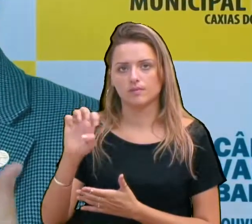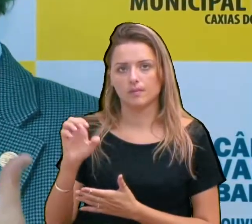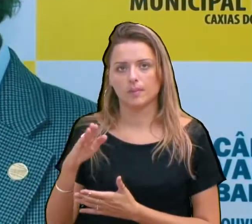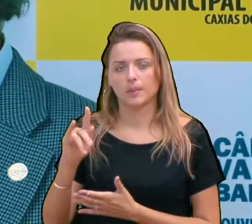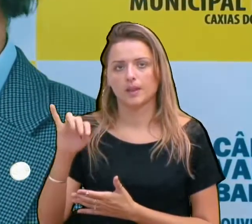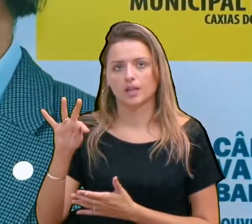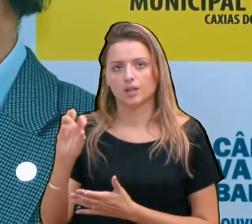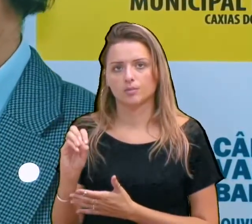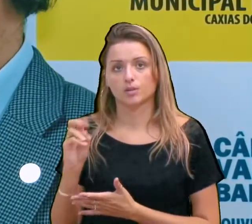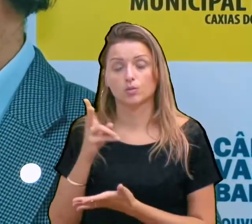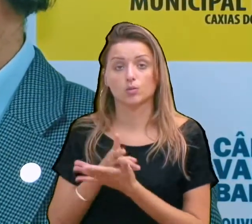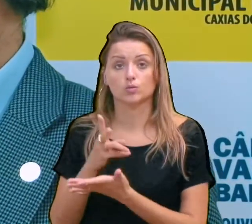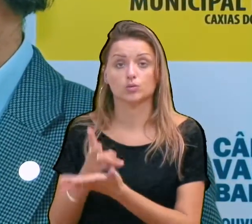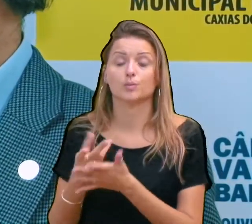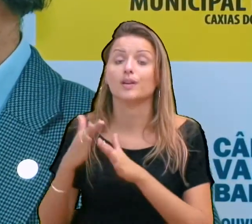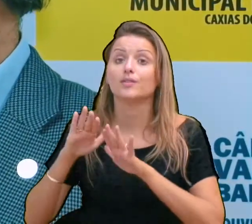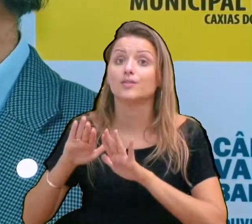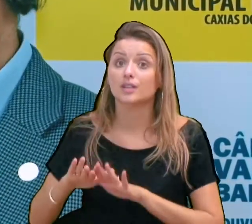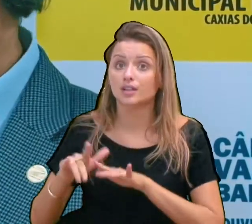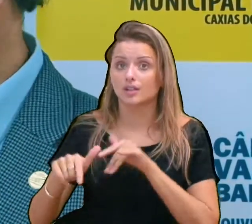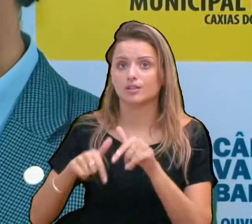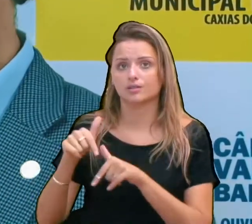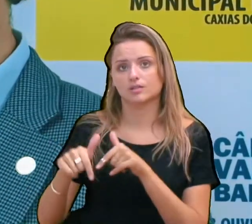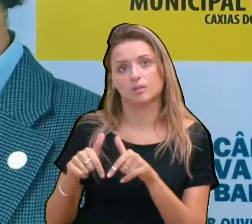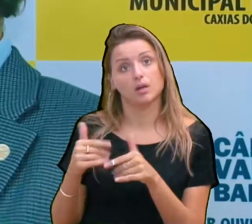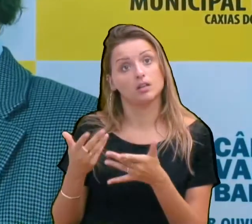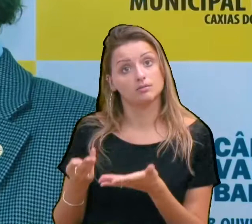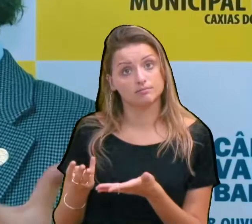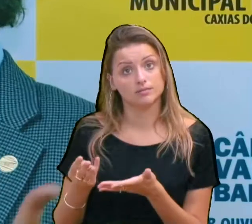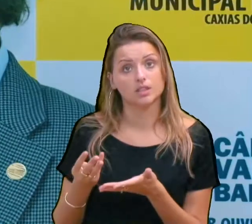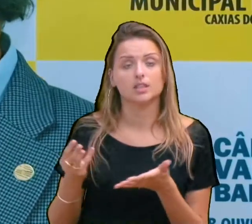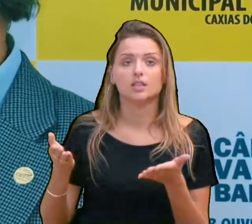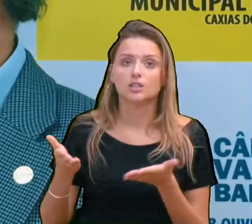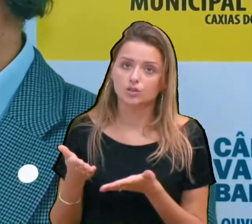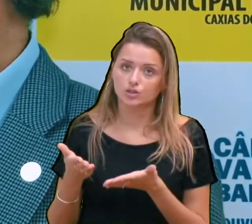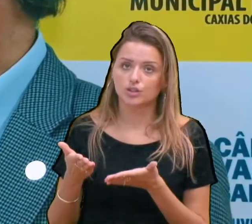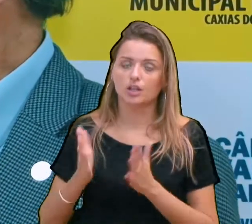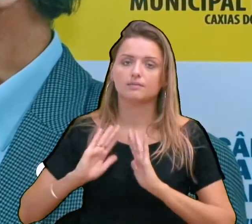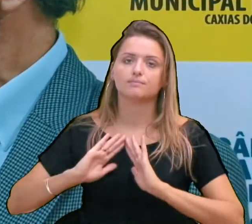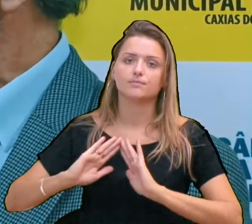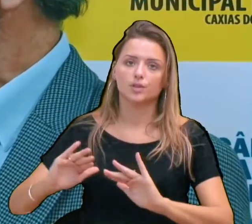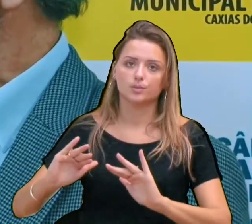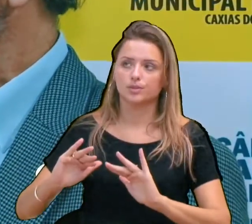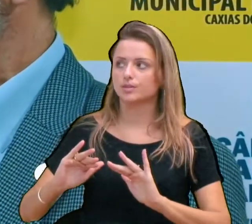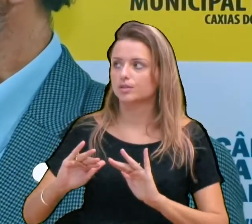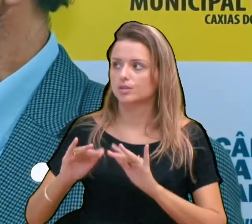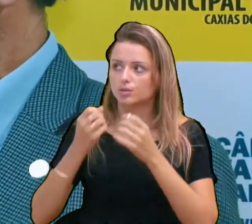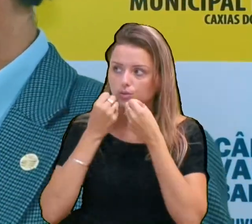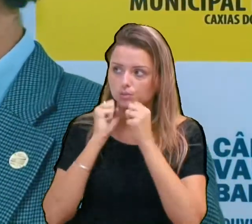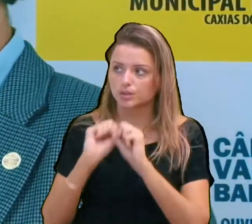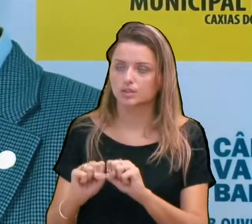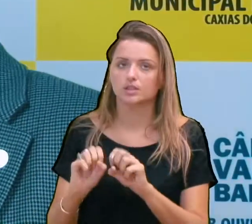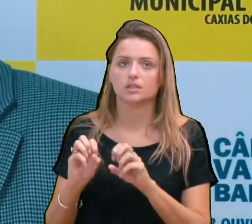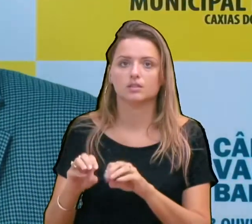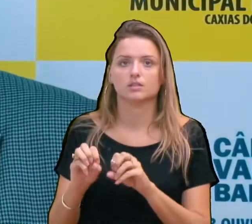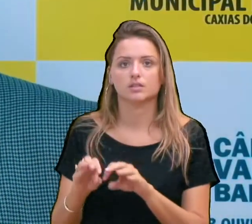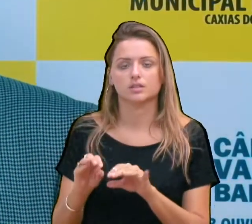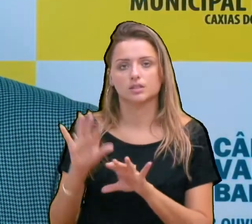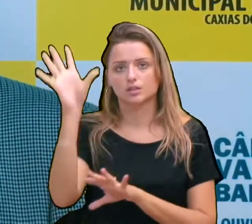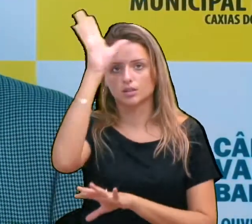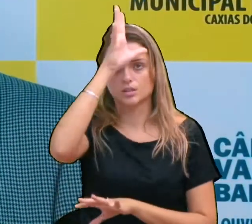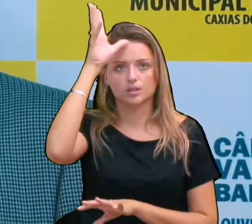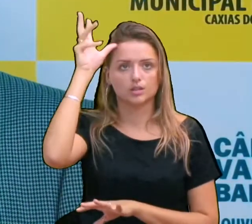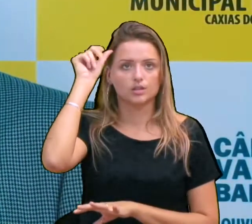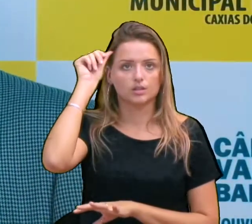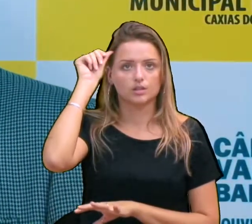ela ficasse no cargo. E ela já foi requisitada para a Secretaria da Educação do município de Caxias do